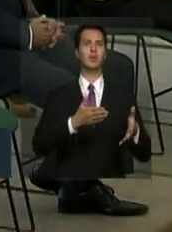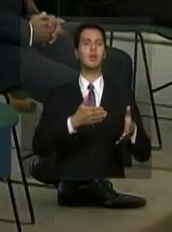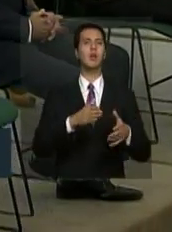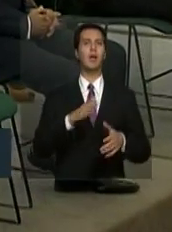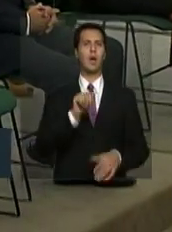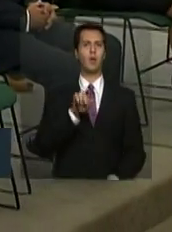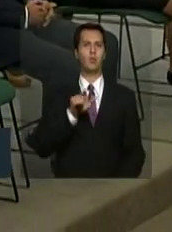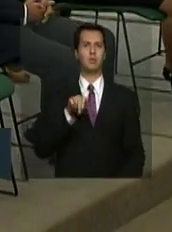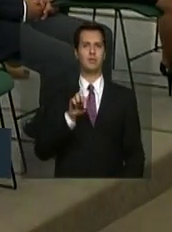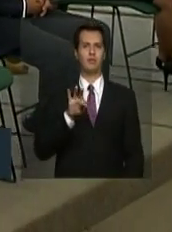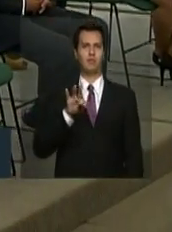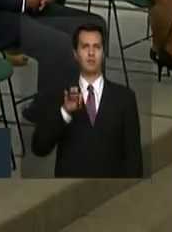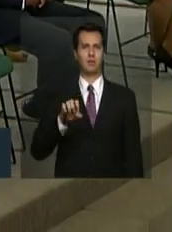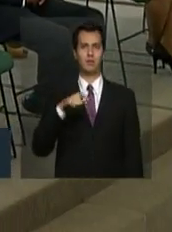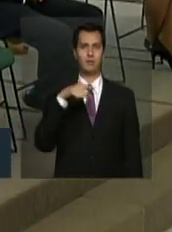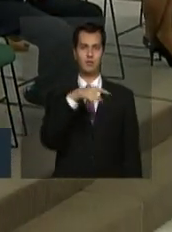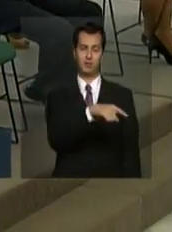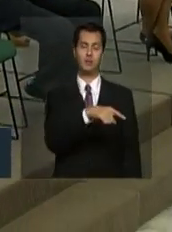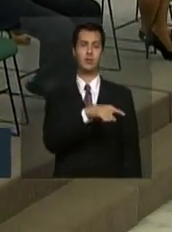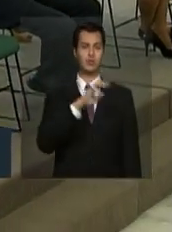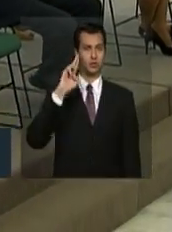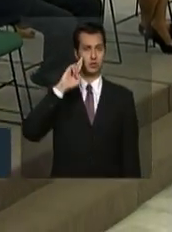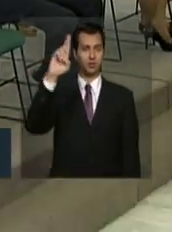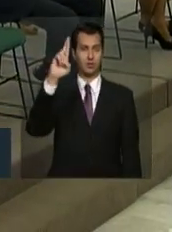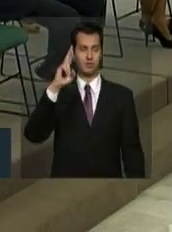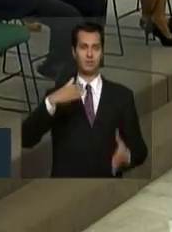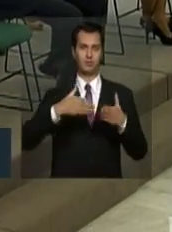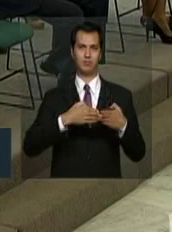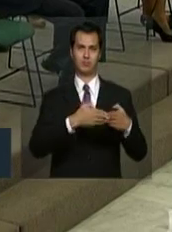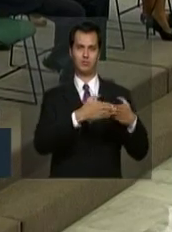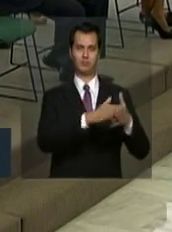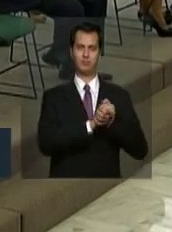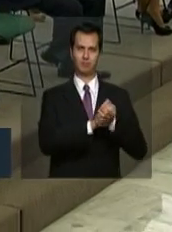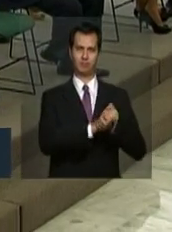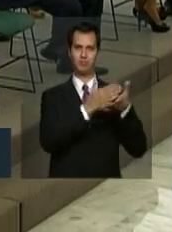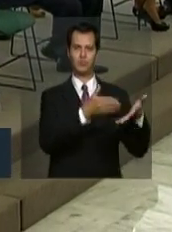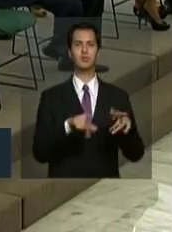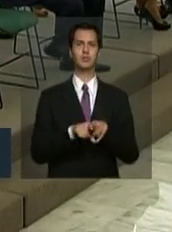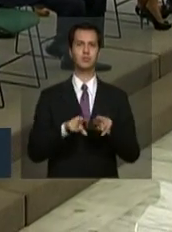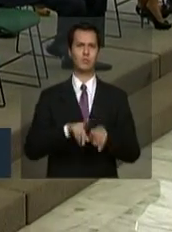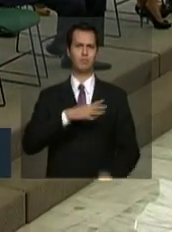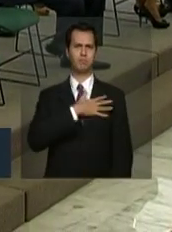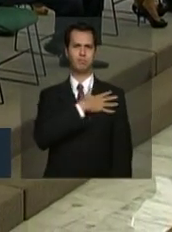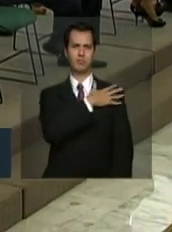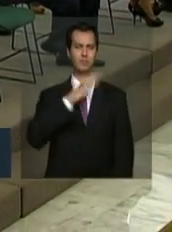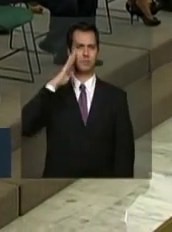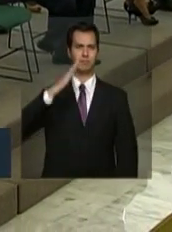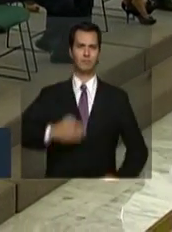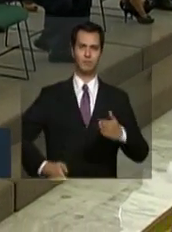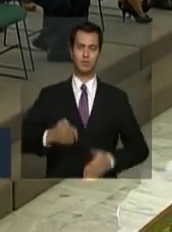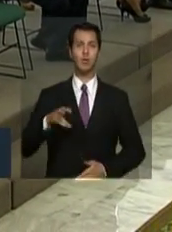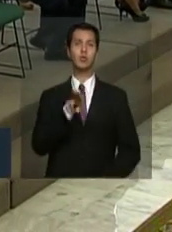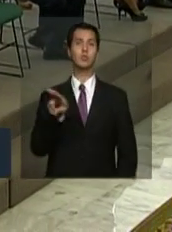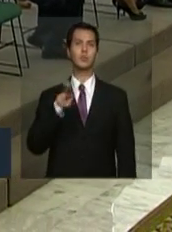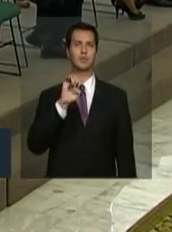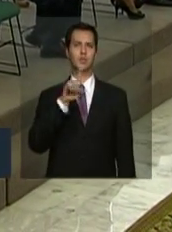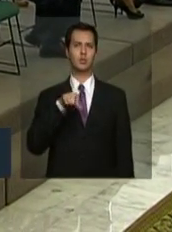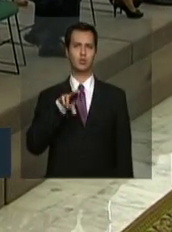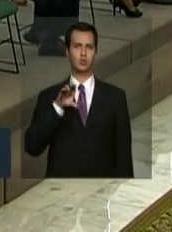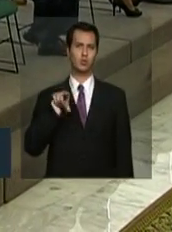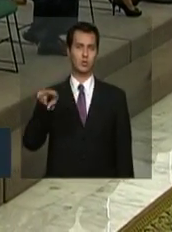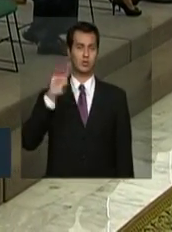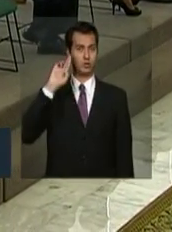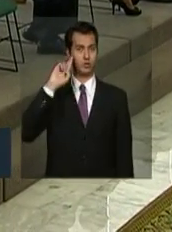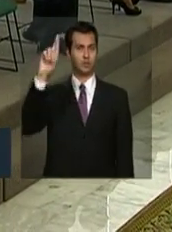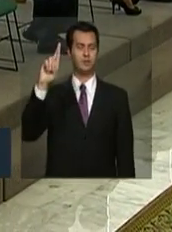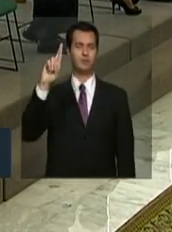Moura Neto, Comandante da Marinha, General de Exército Enzo Martins Pere, Comandante